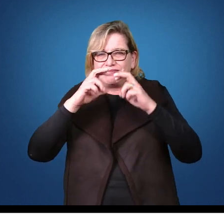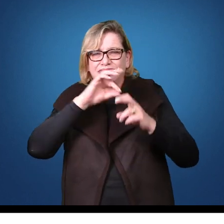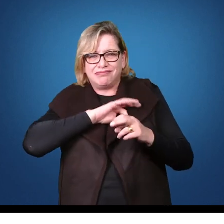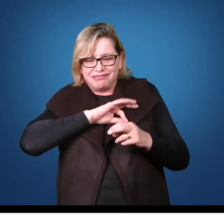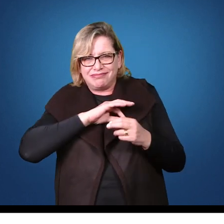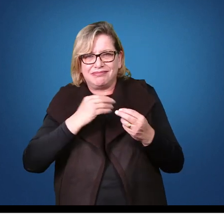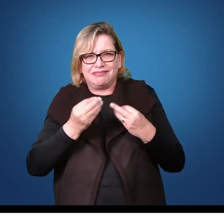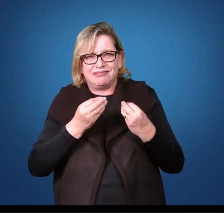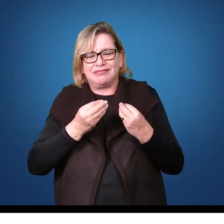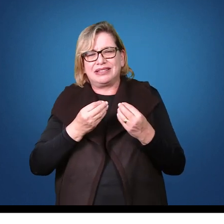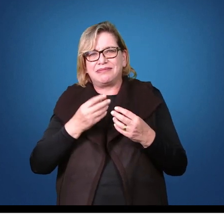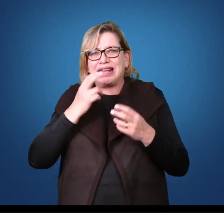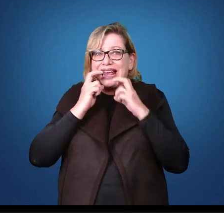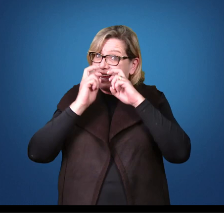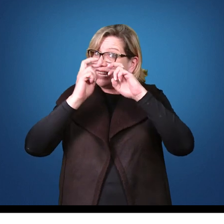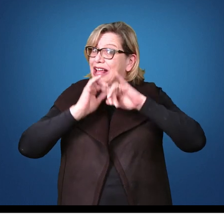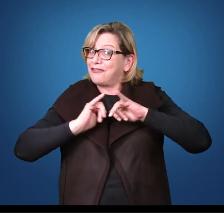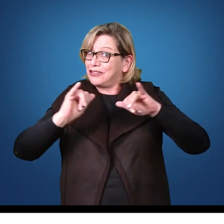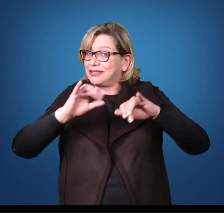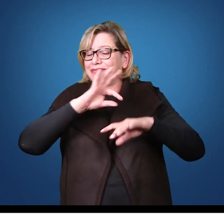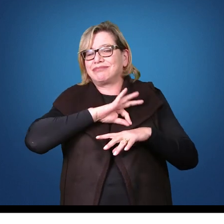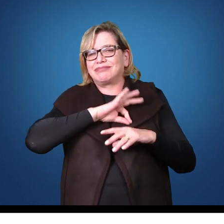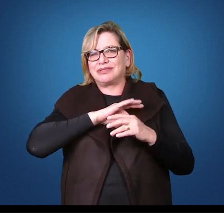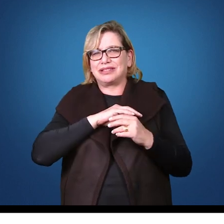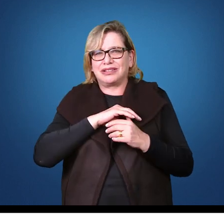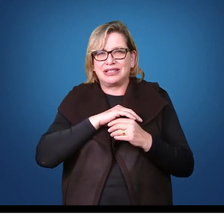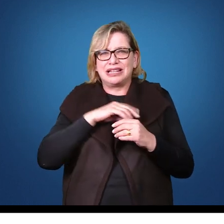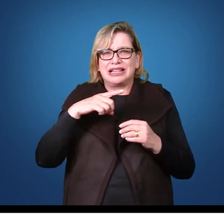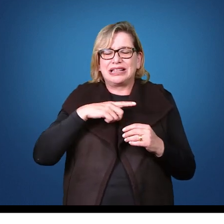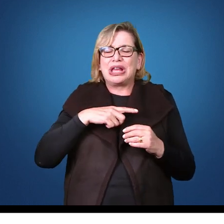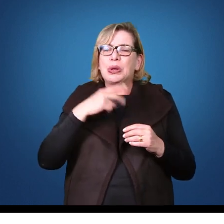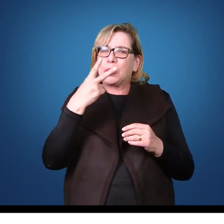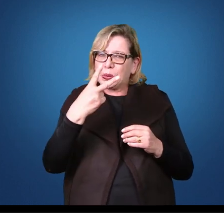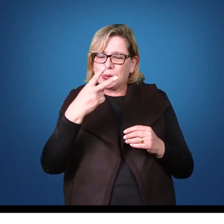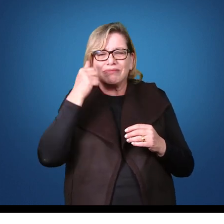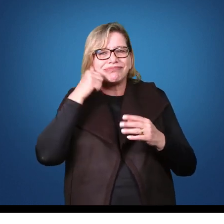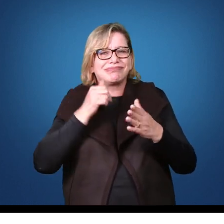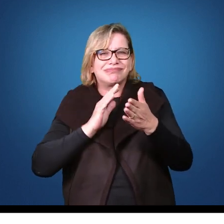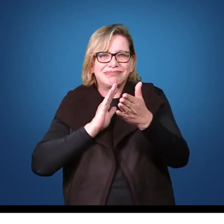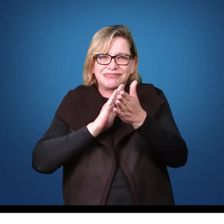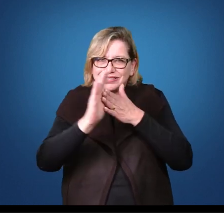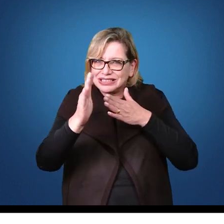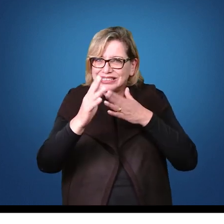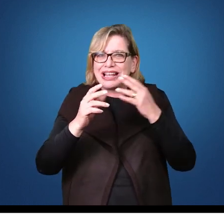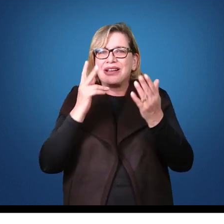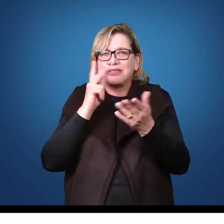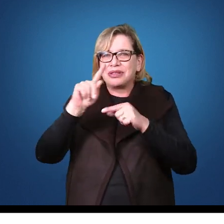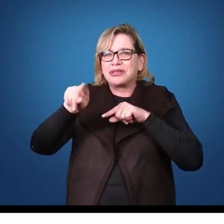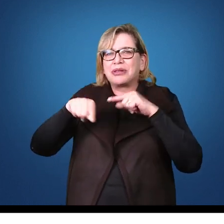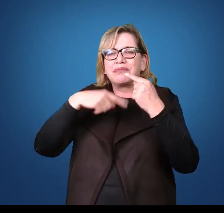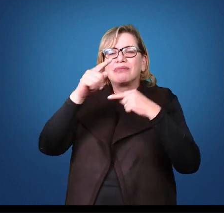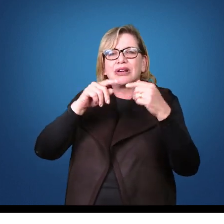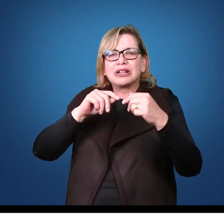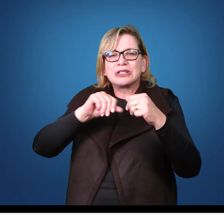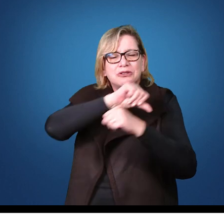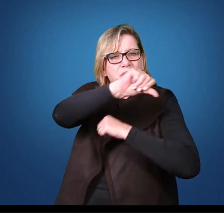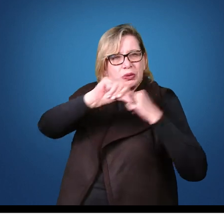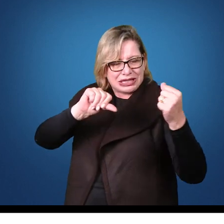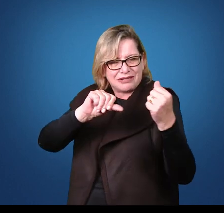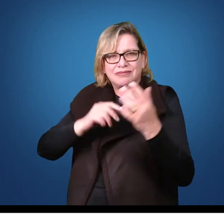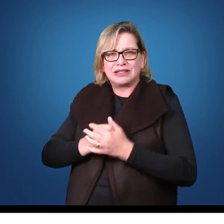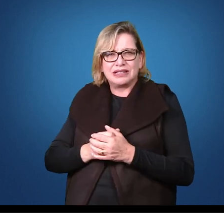policial! O mesmo para você. Então vamos ter duas bandoleiras e um policial. Se escondam no meio das ruas e